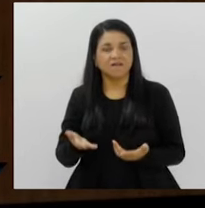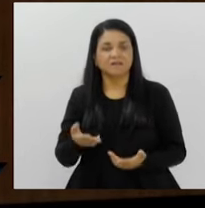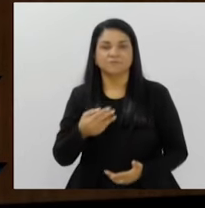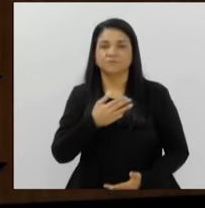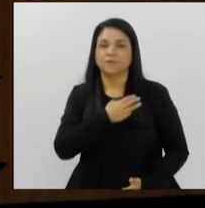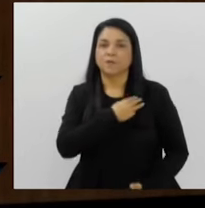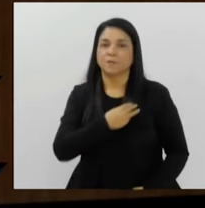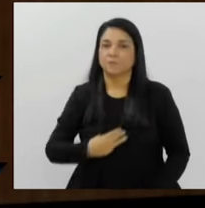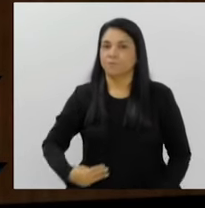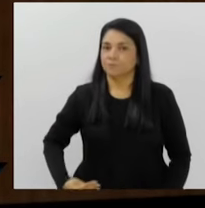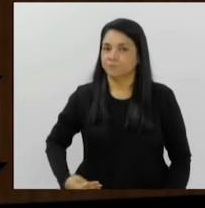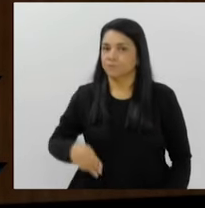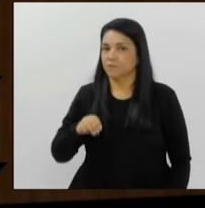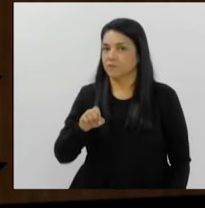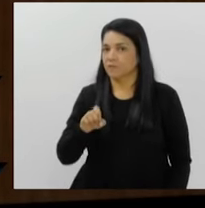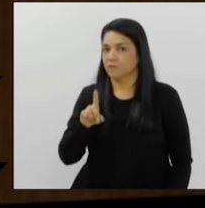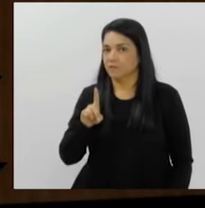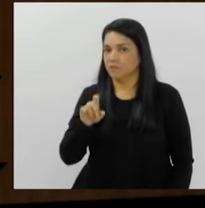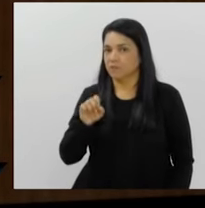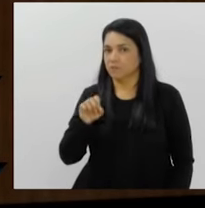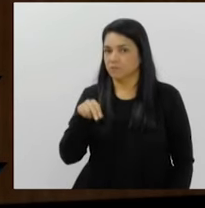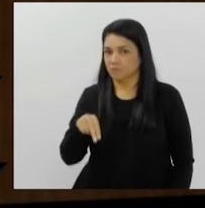Ministro Edson Fachin,